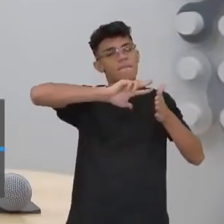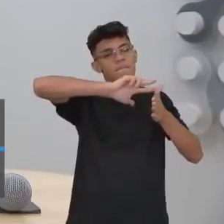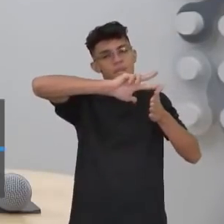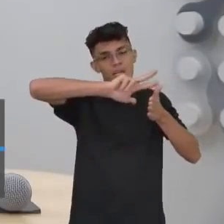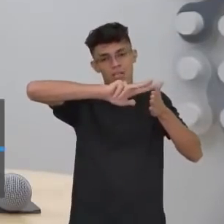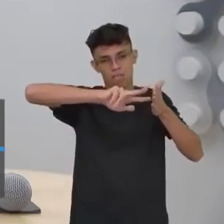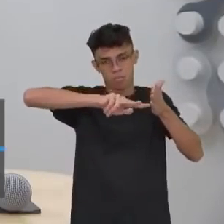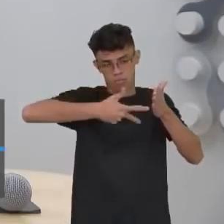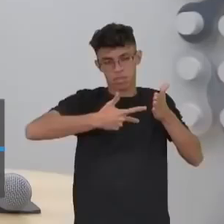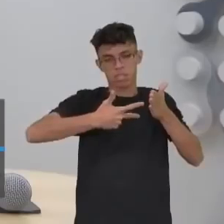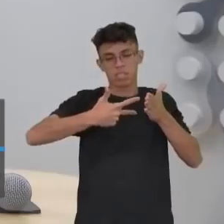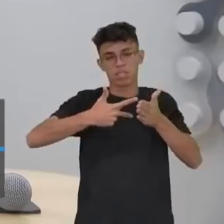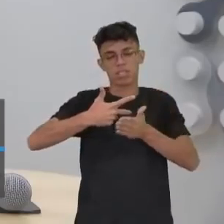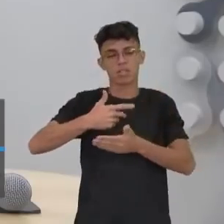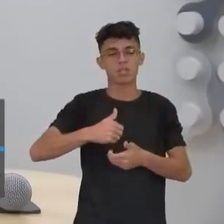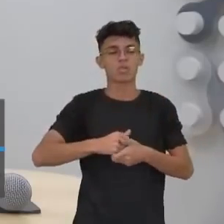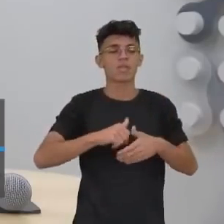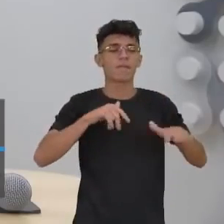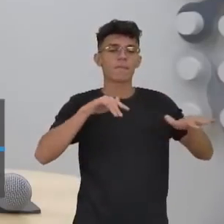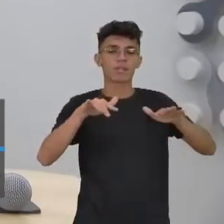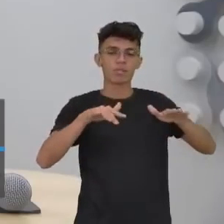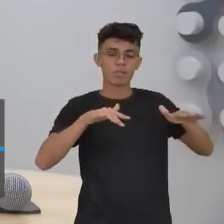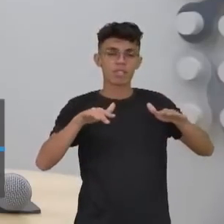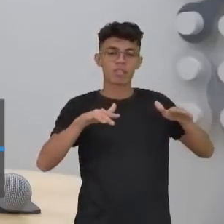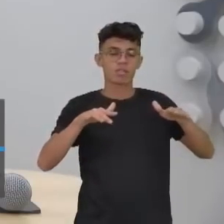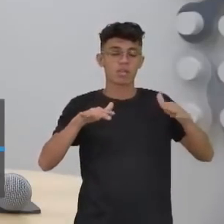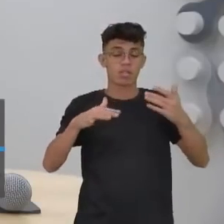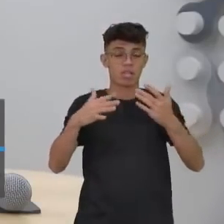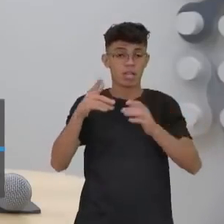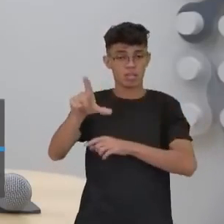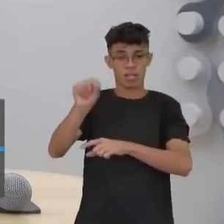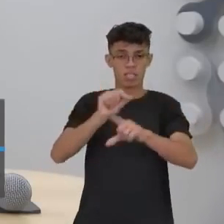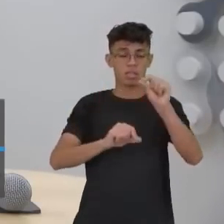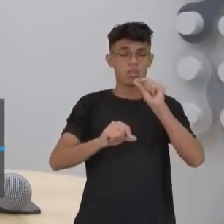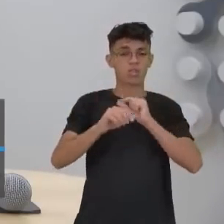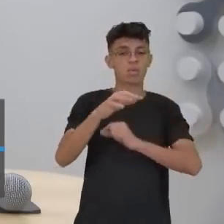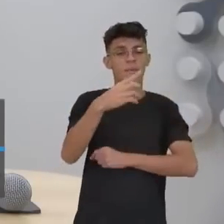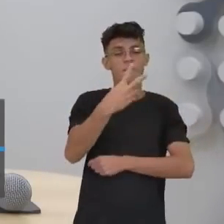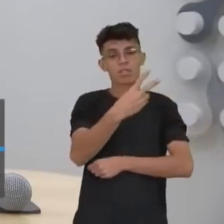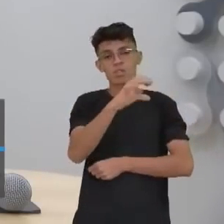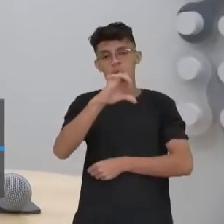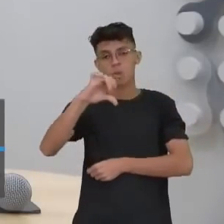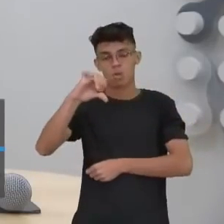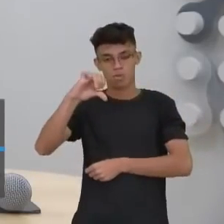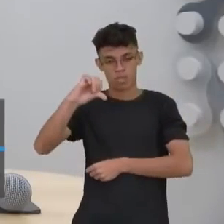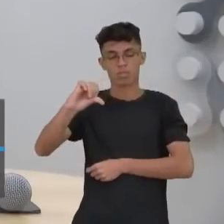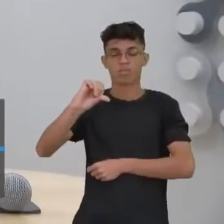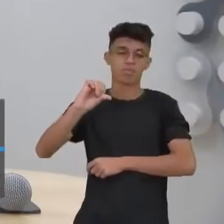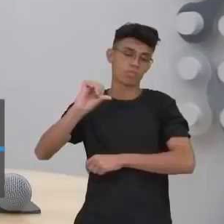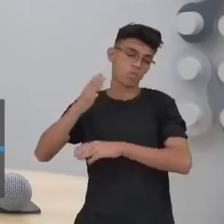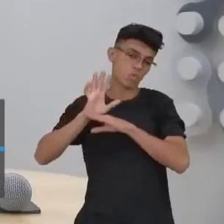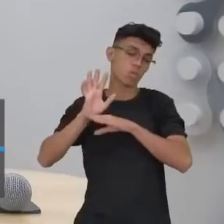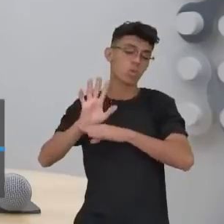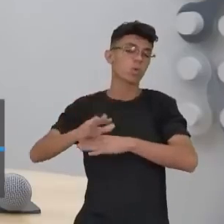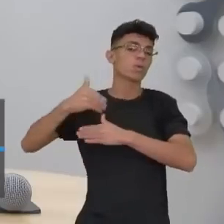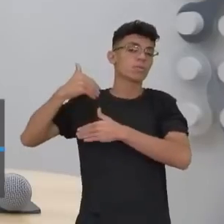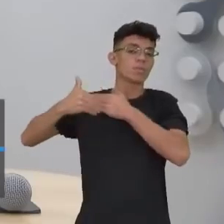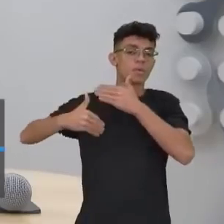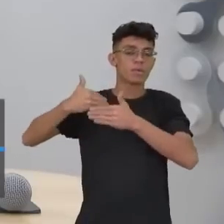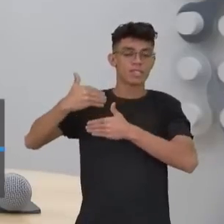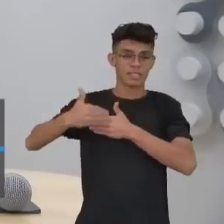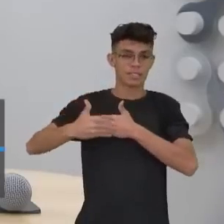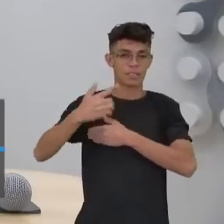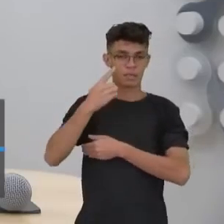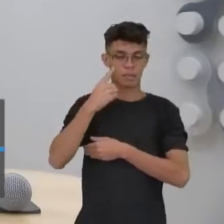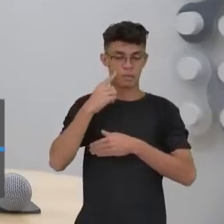inclusive de contestação ao resultado das eleições de 29, que favoreceram esse processo que a gente vai conferir